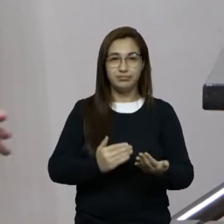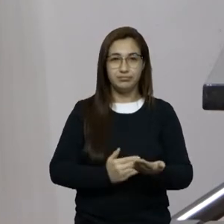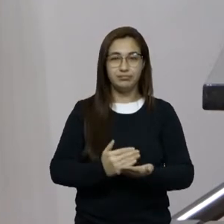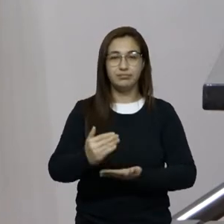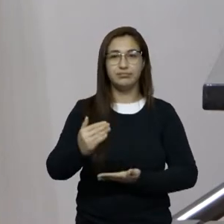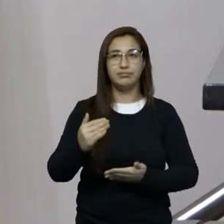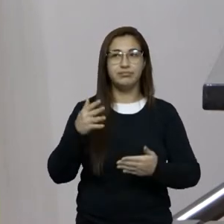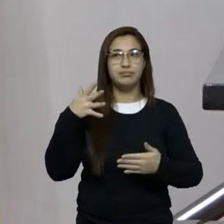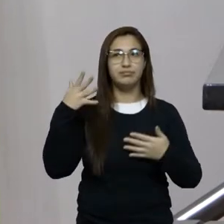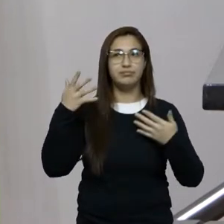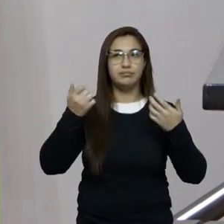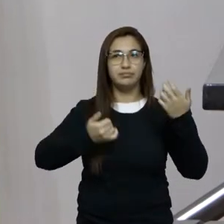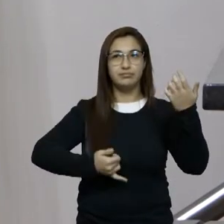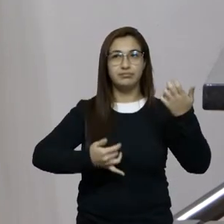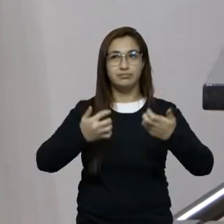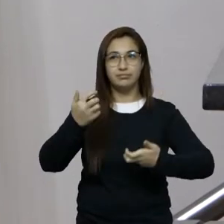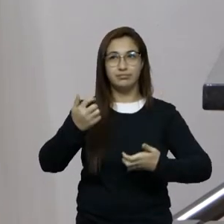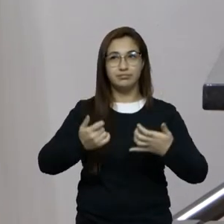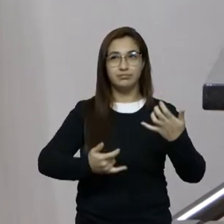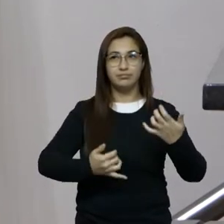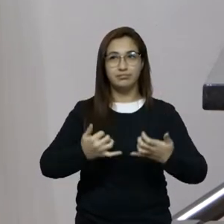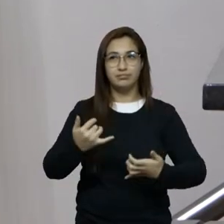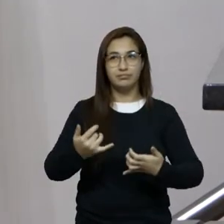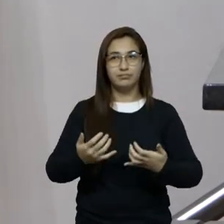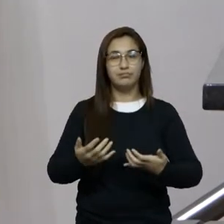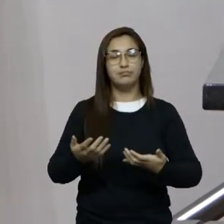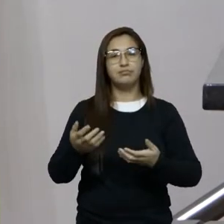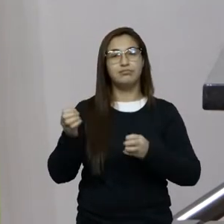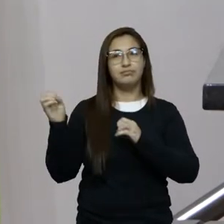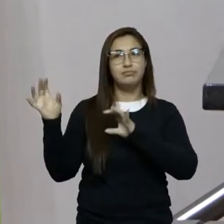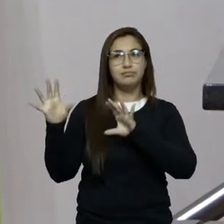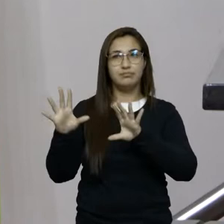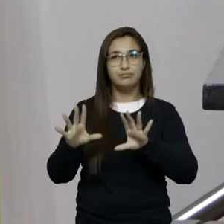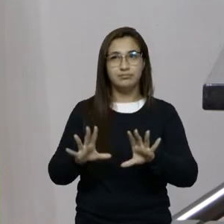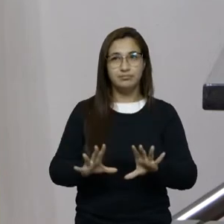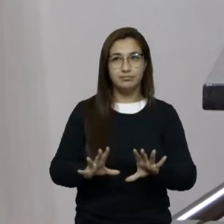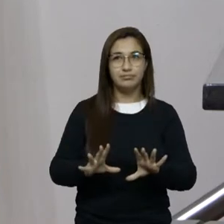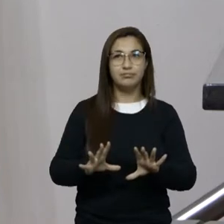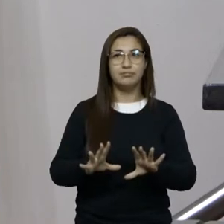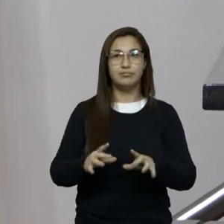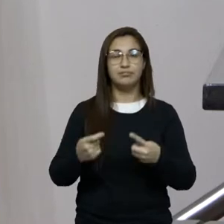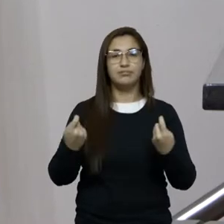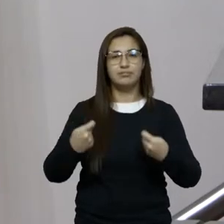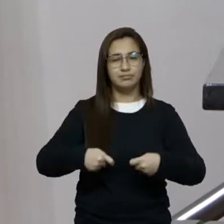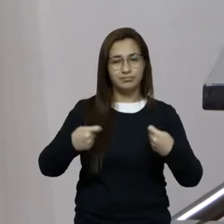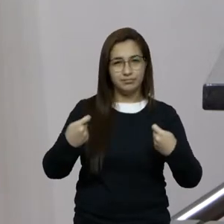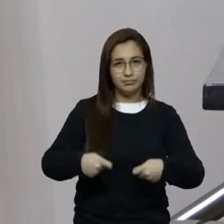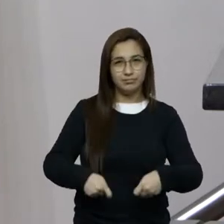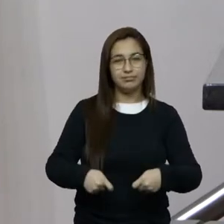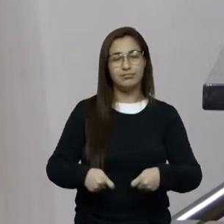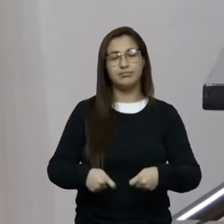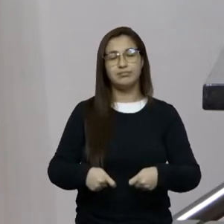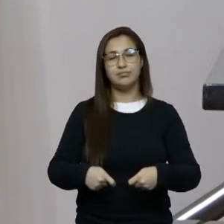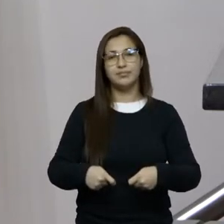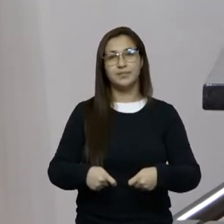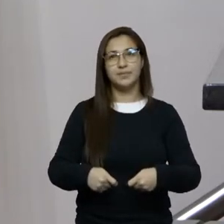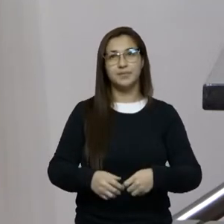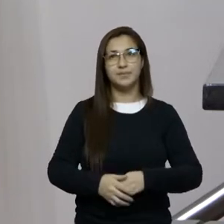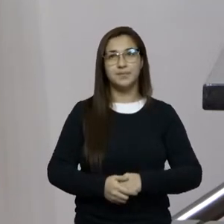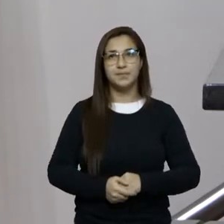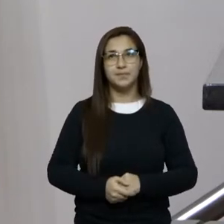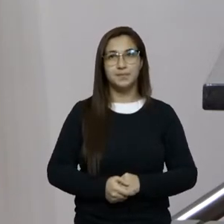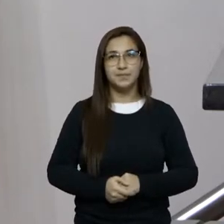até para trazer as bençãos aqui para esta casa que a gente precisa né também Ah